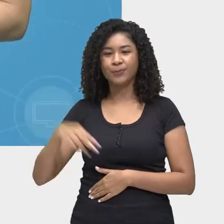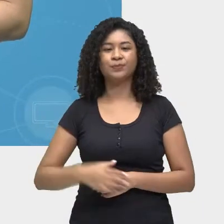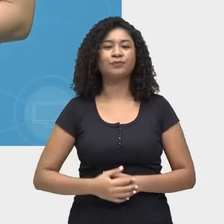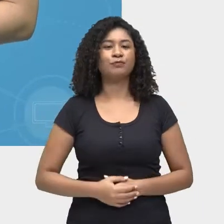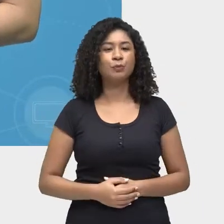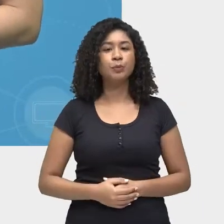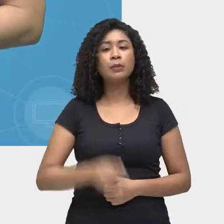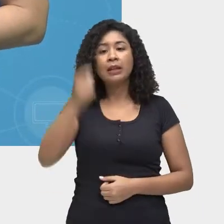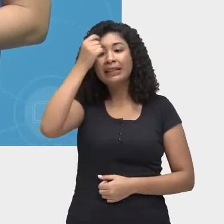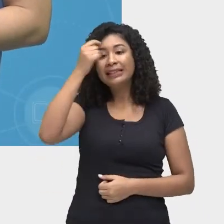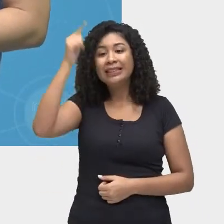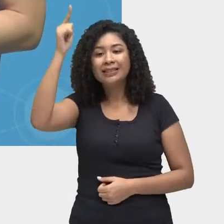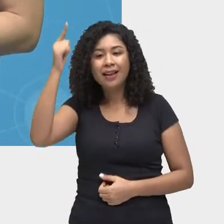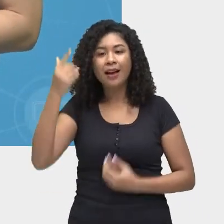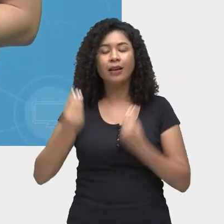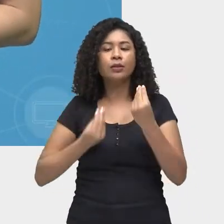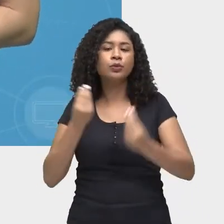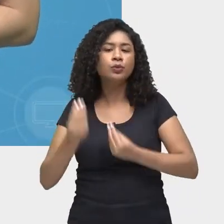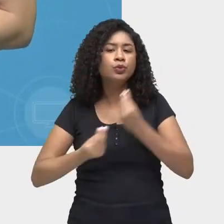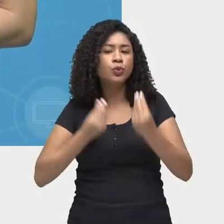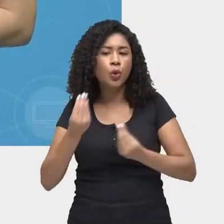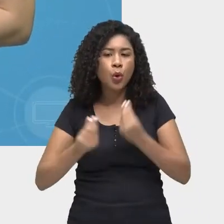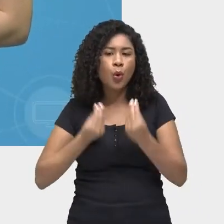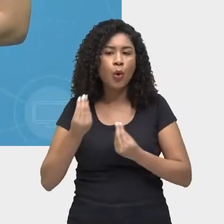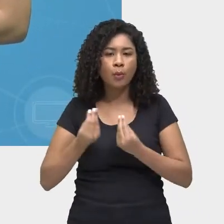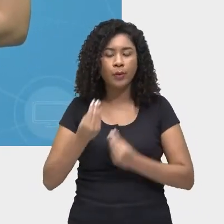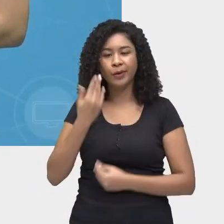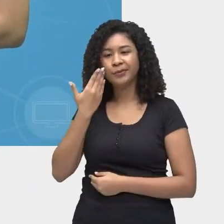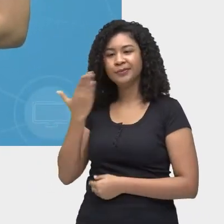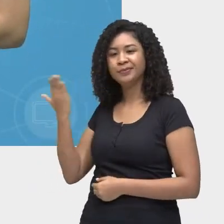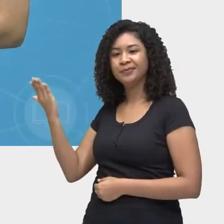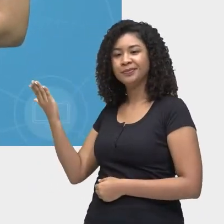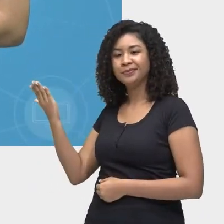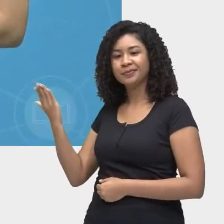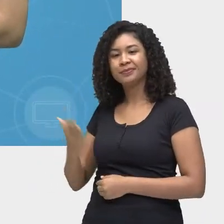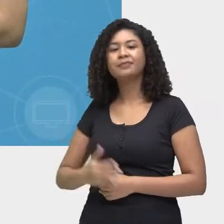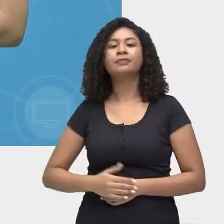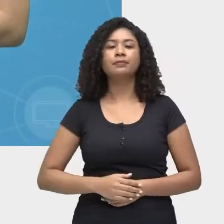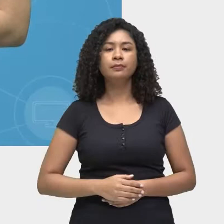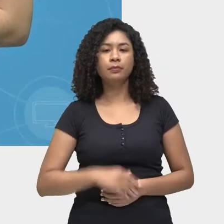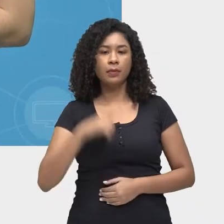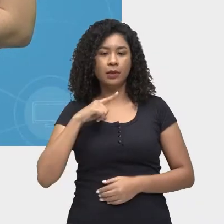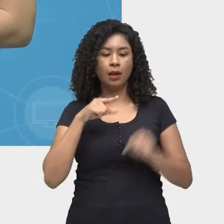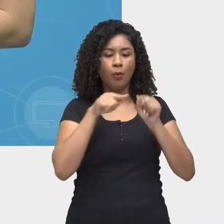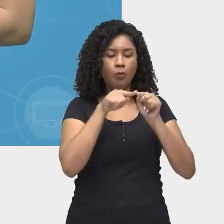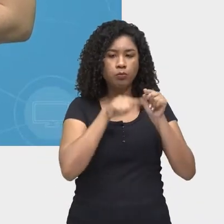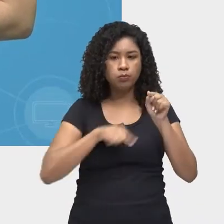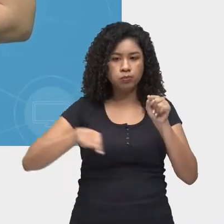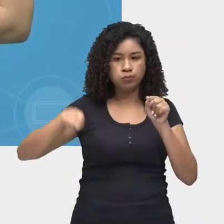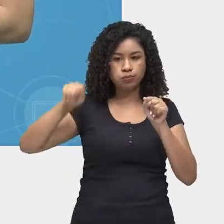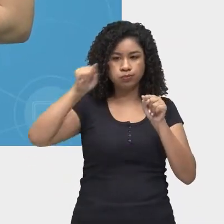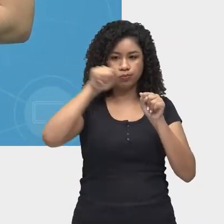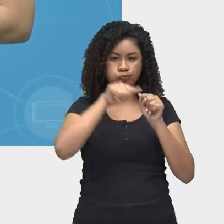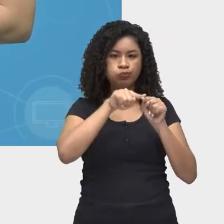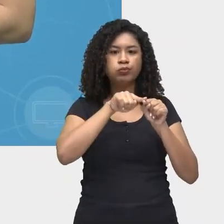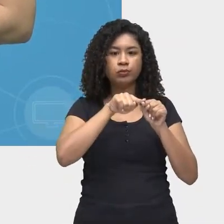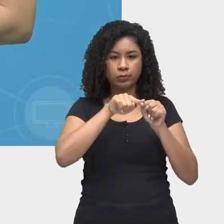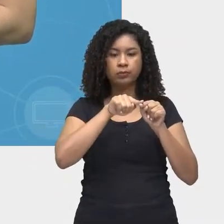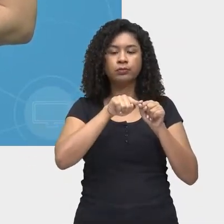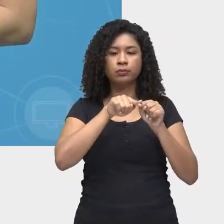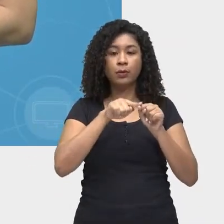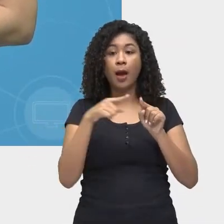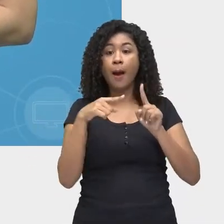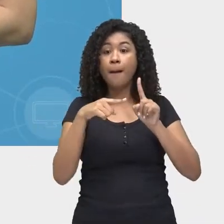do modelo que também ficou conhecido como pudim de passas. Então nós temos essa região, né, onde eu tenho as